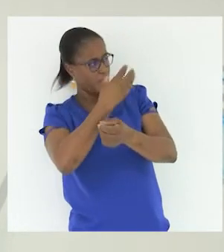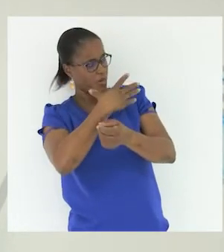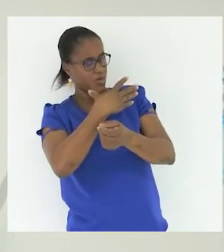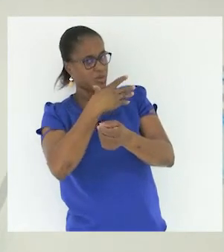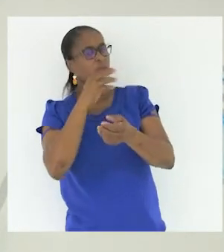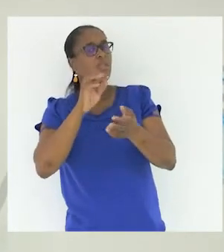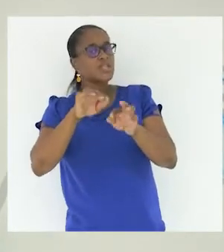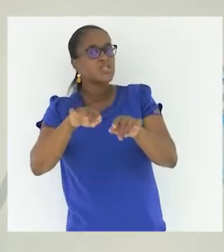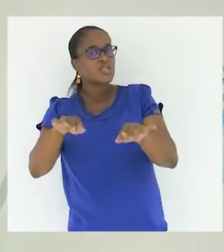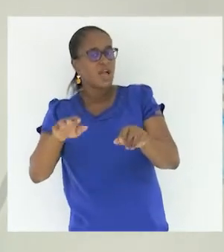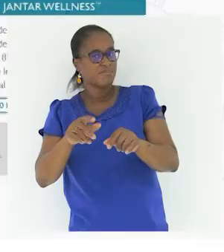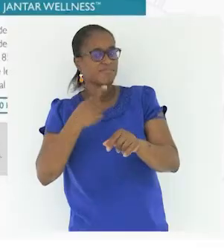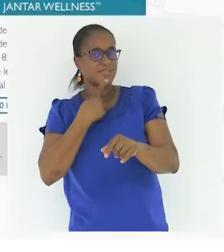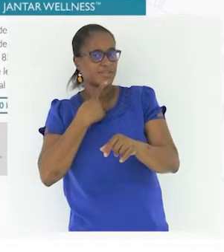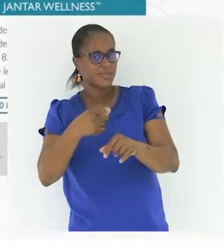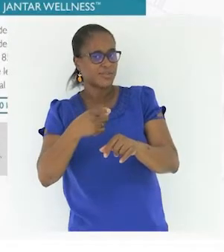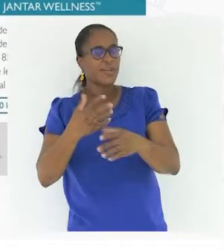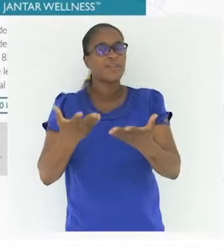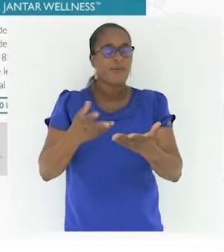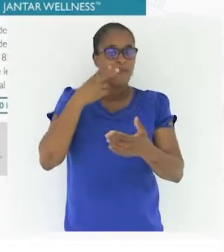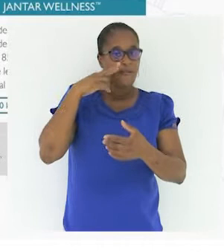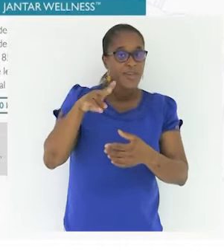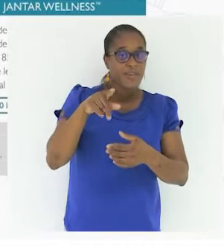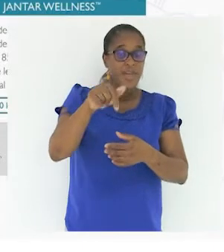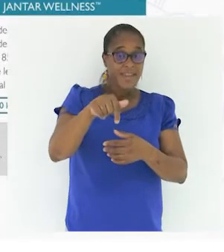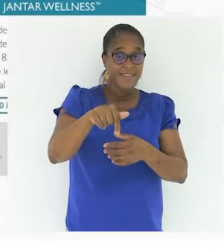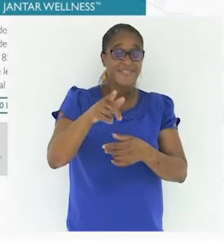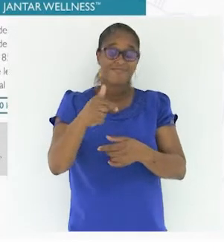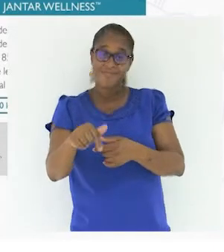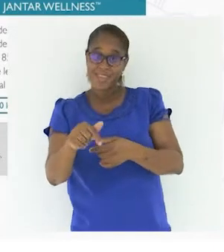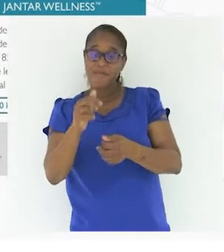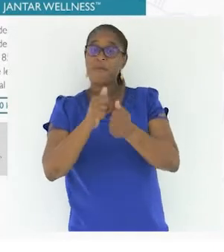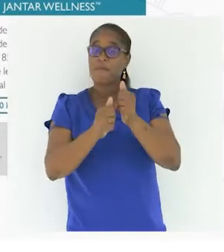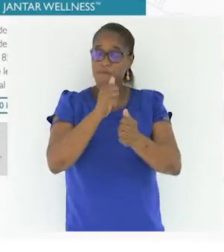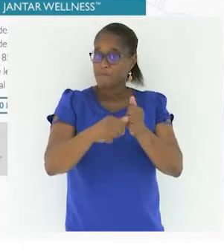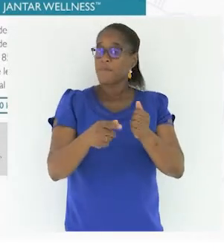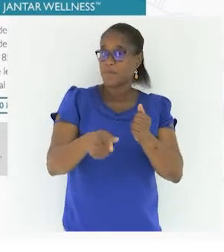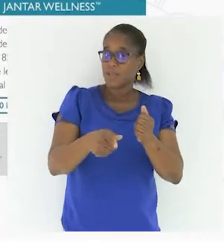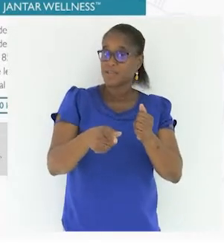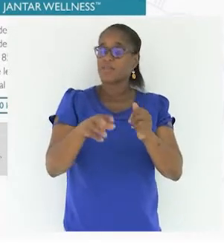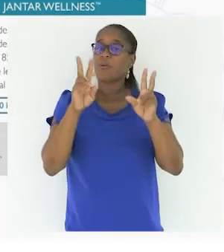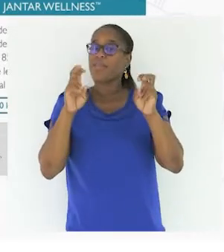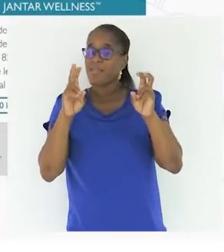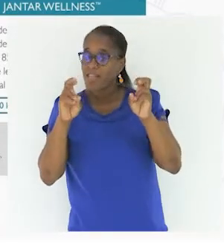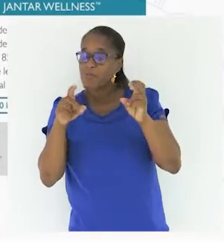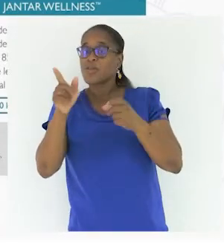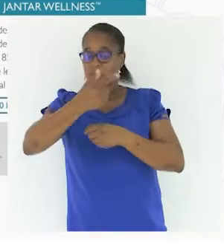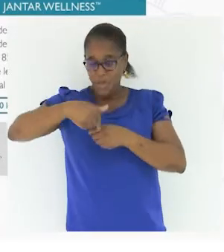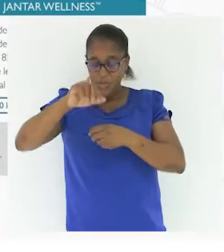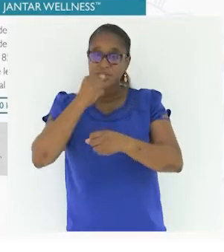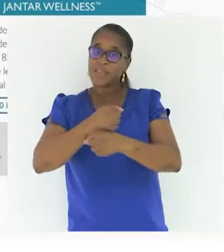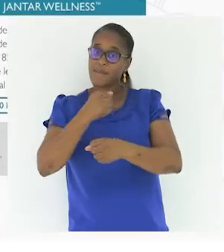formato digital, certo? Então vejam, aqui nós temos um folheto que é exatamente sobre o tema que nós estivemos a